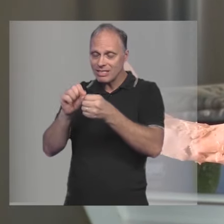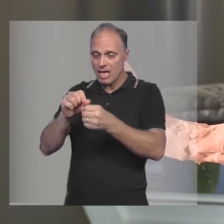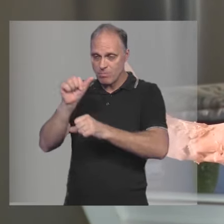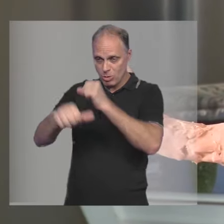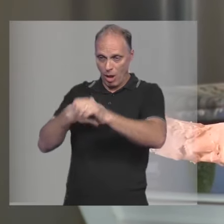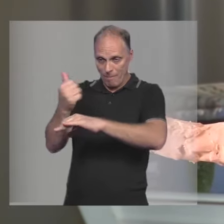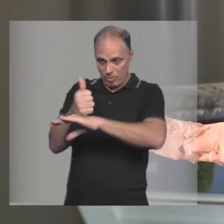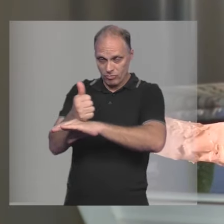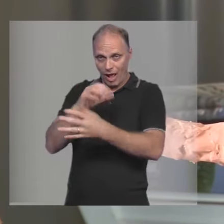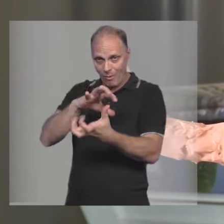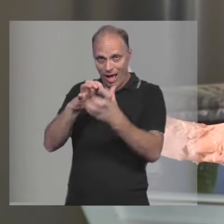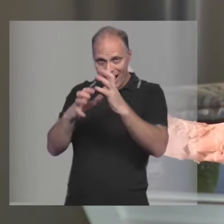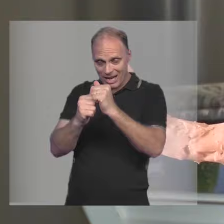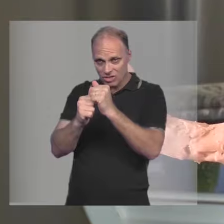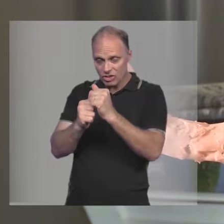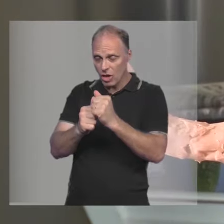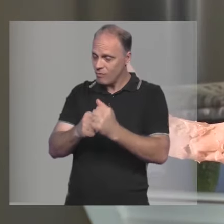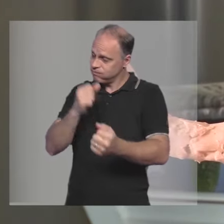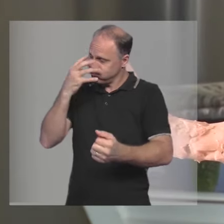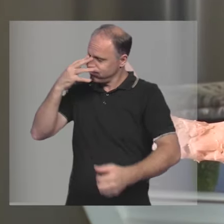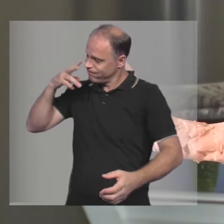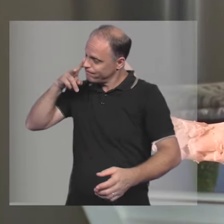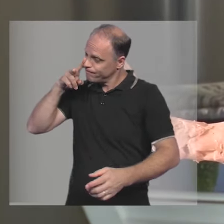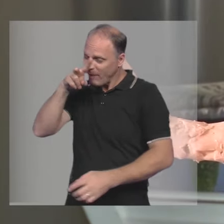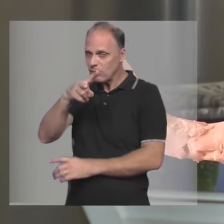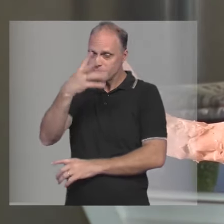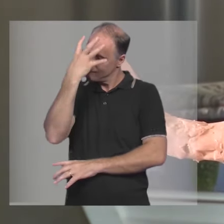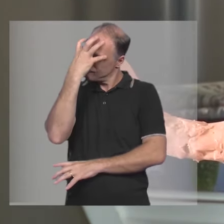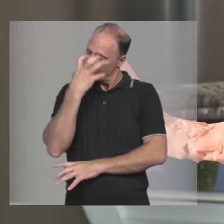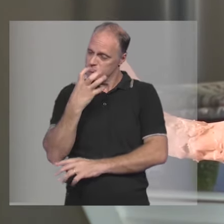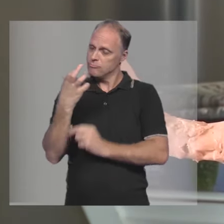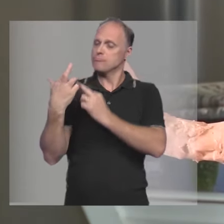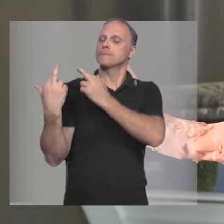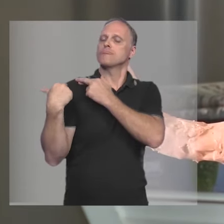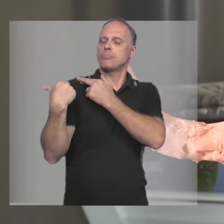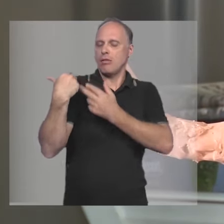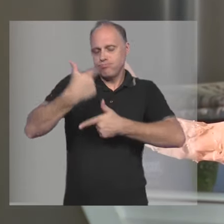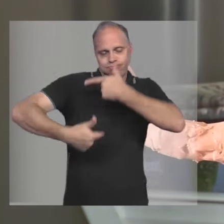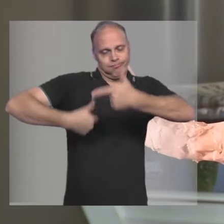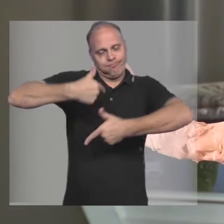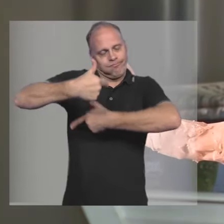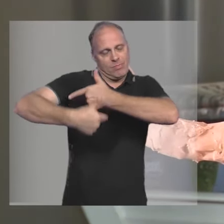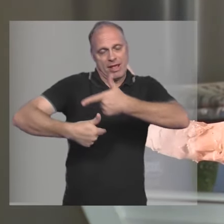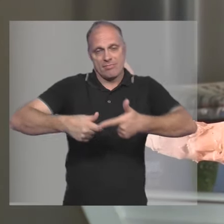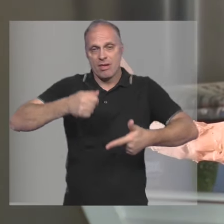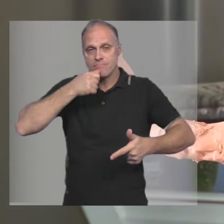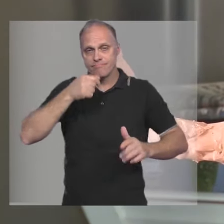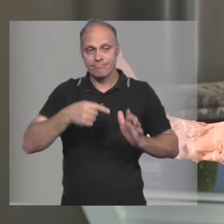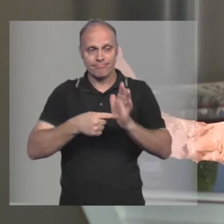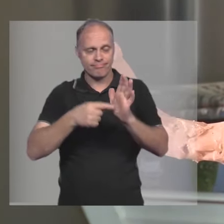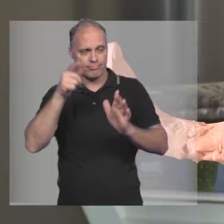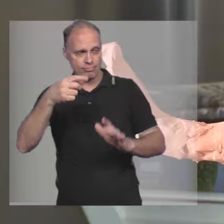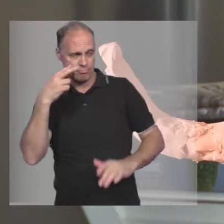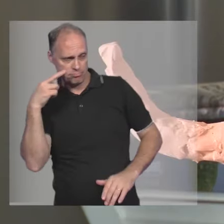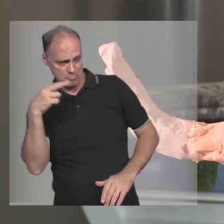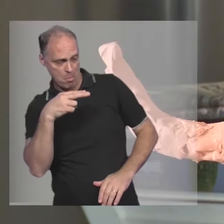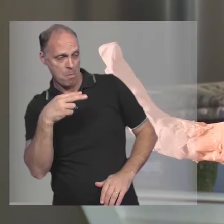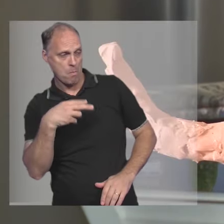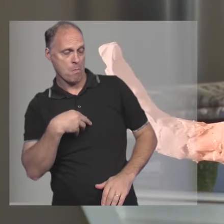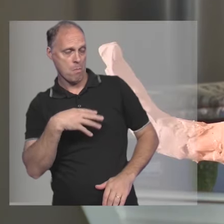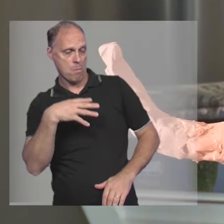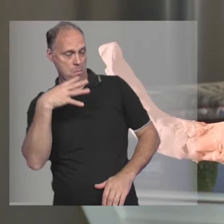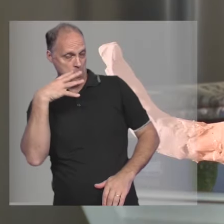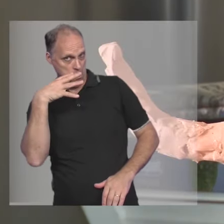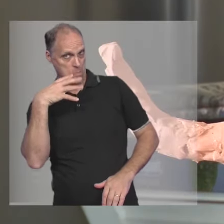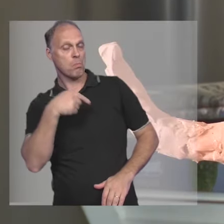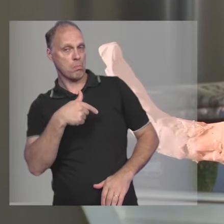profissionalização, eu busquei com muita seriedade. E aí tu acaba se destacando e tal, o pessoal acaba te levando a sério também.